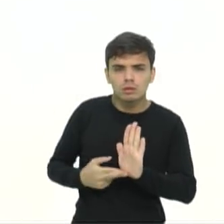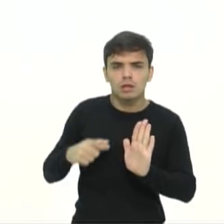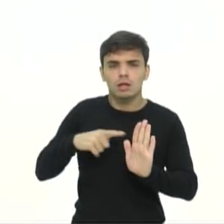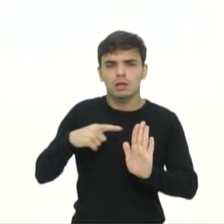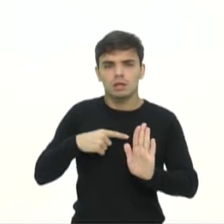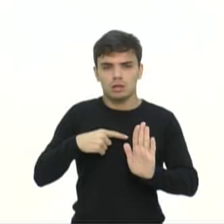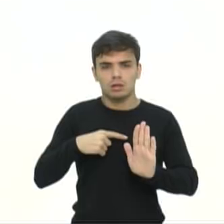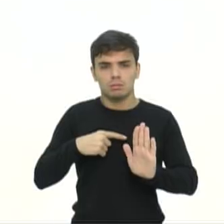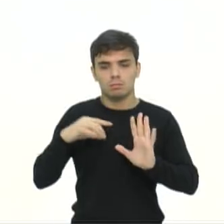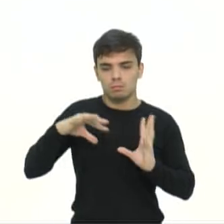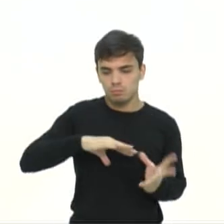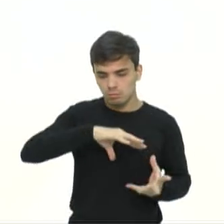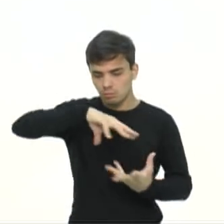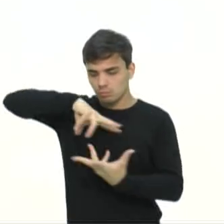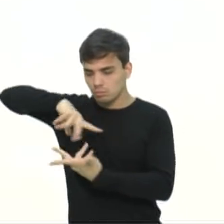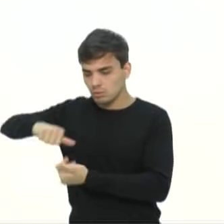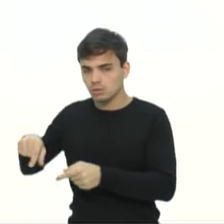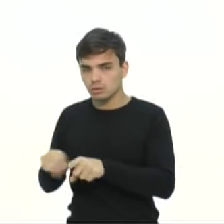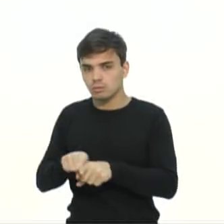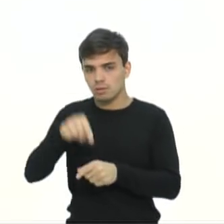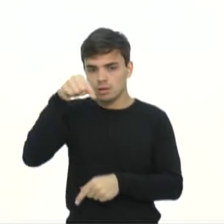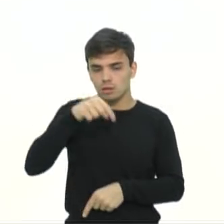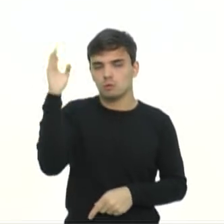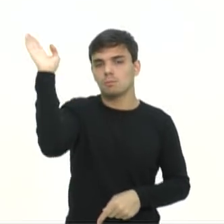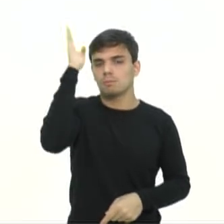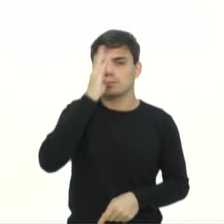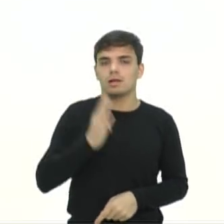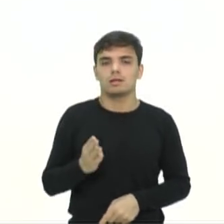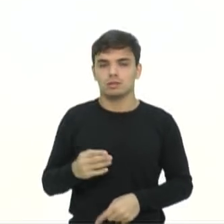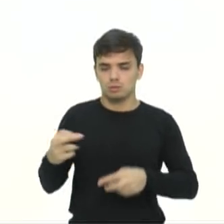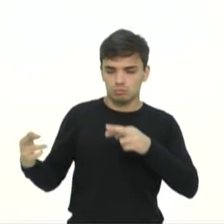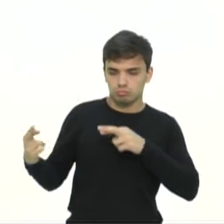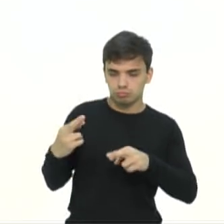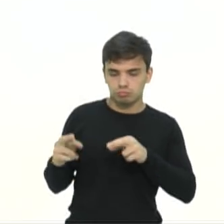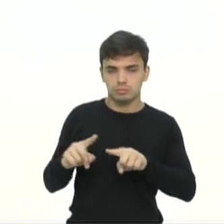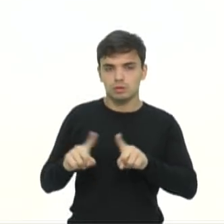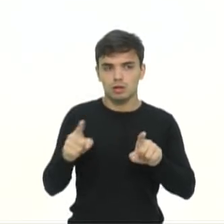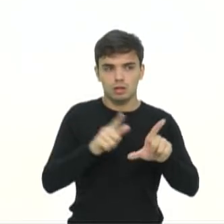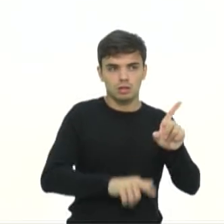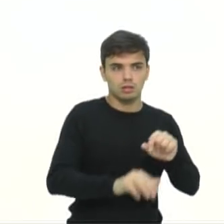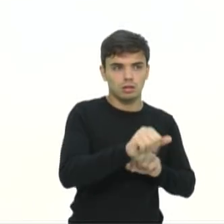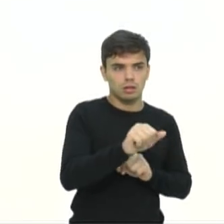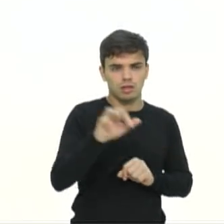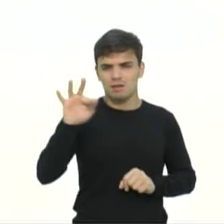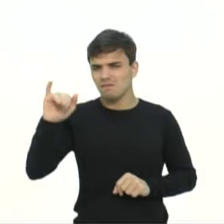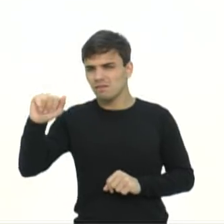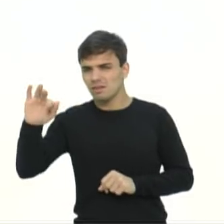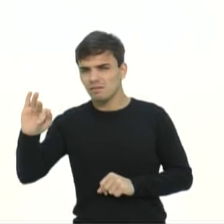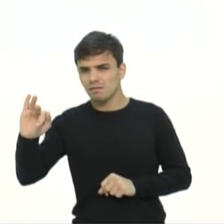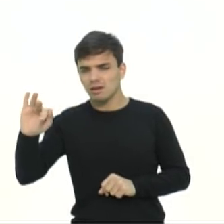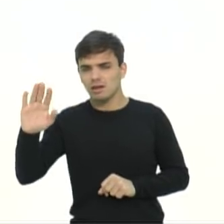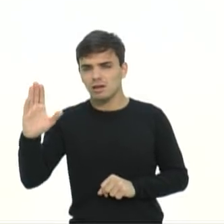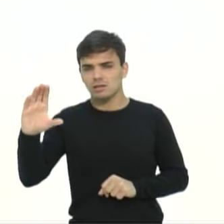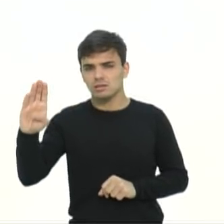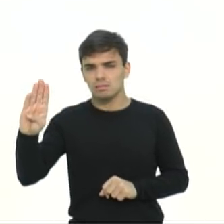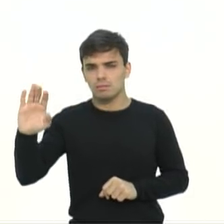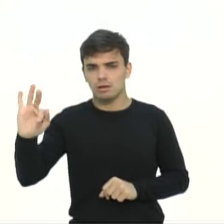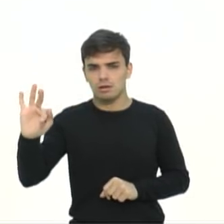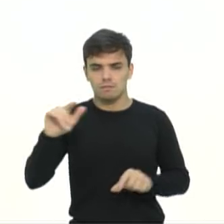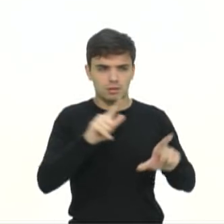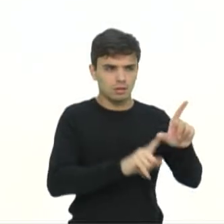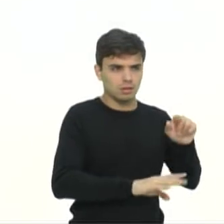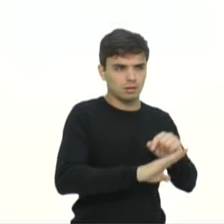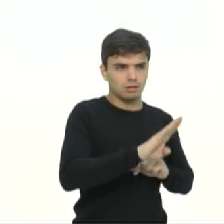judô a nível mundial e no Brasil, respectivamente? Letra A, FIFA e CBF. Letra B,